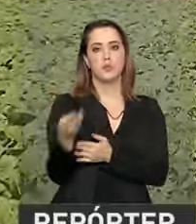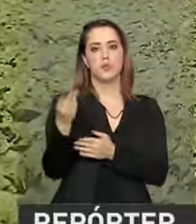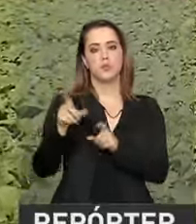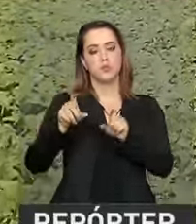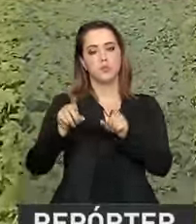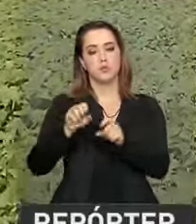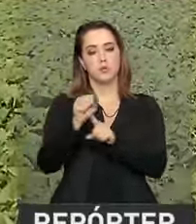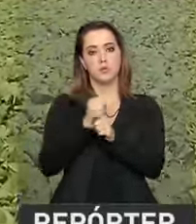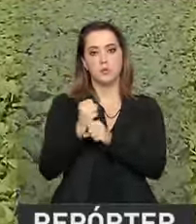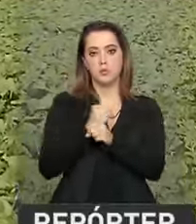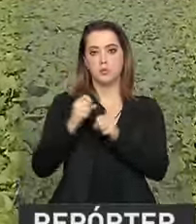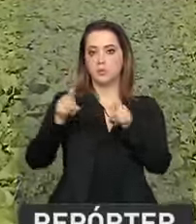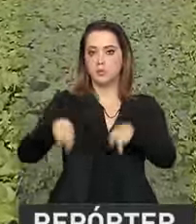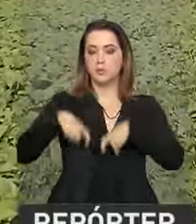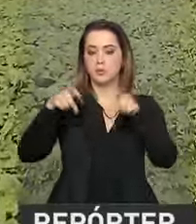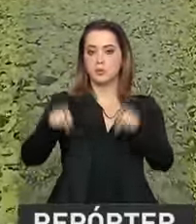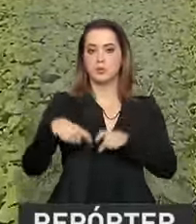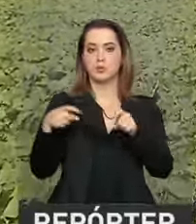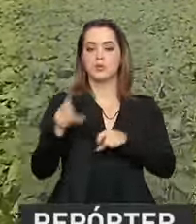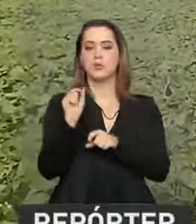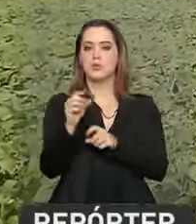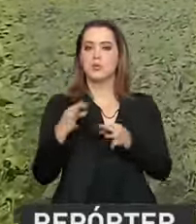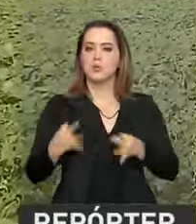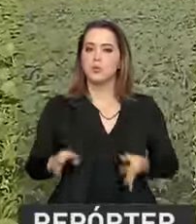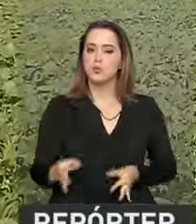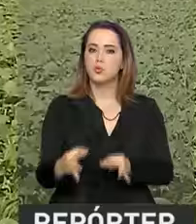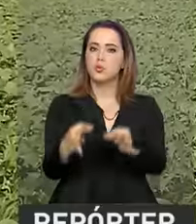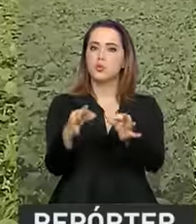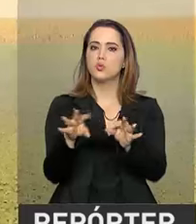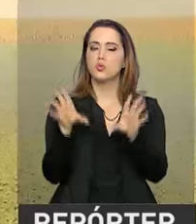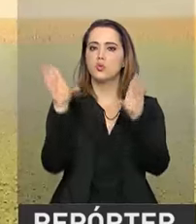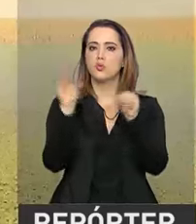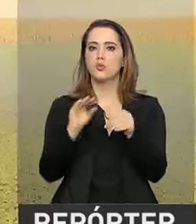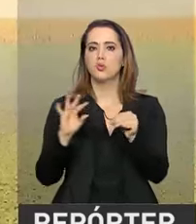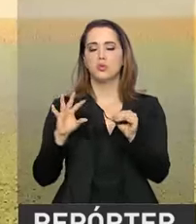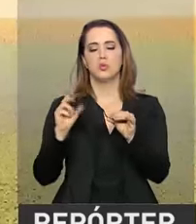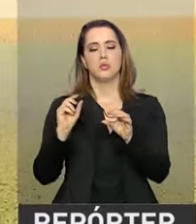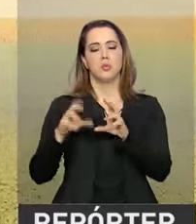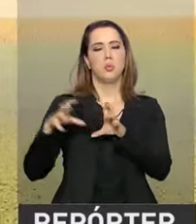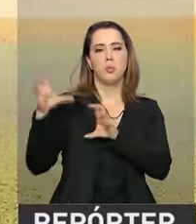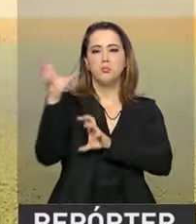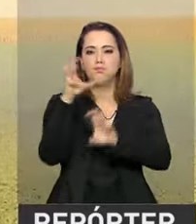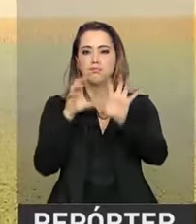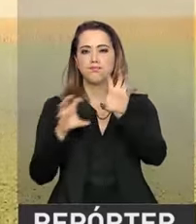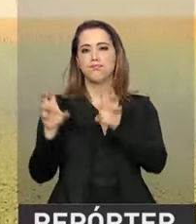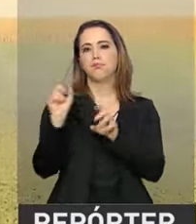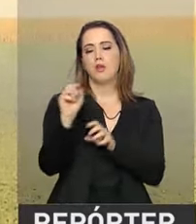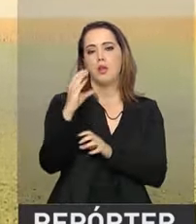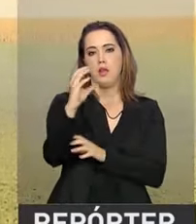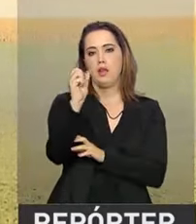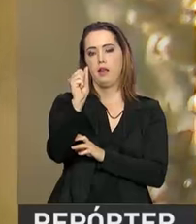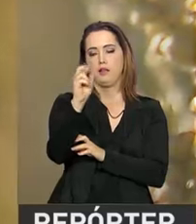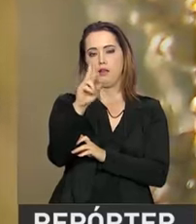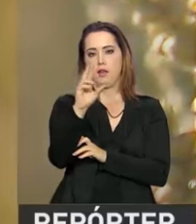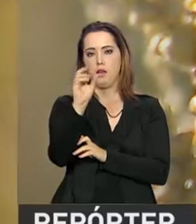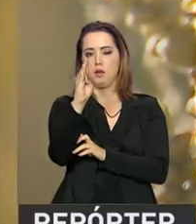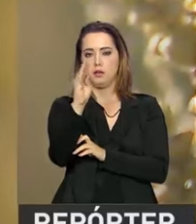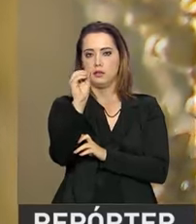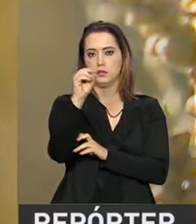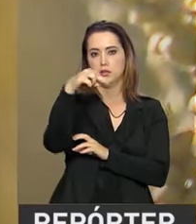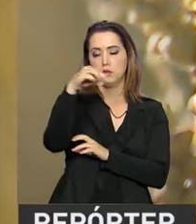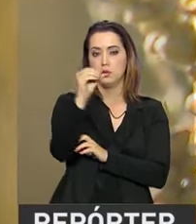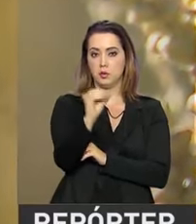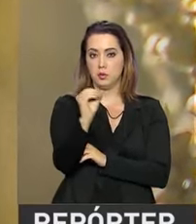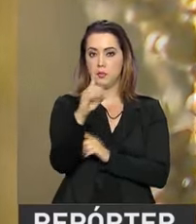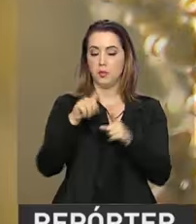destinados ao uso de tecnologias de baixa emissão de carbono em comparação com o ciclo anterior o valor médio dos contratos aumentou